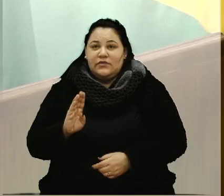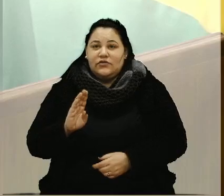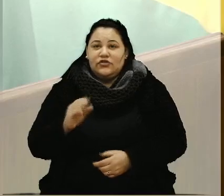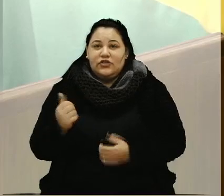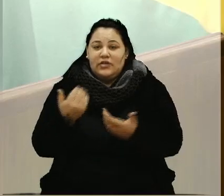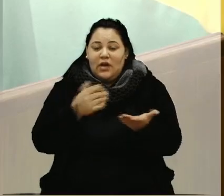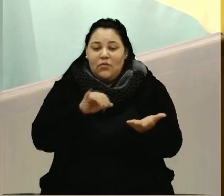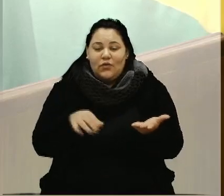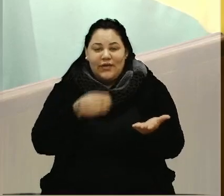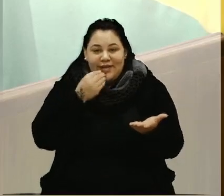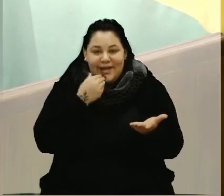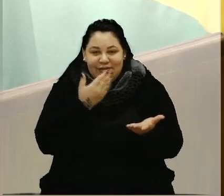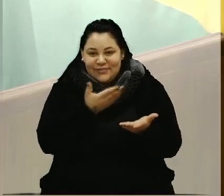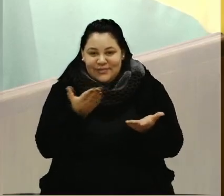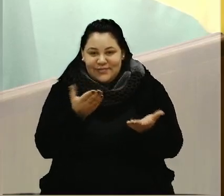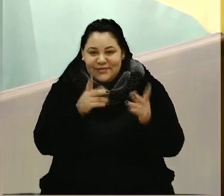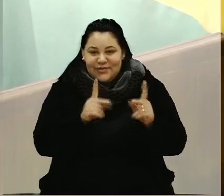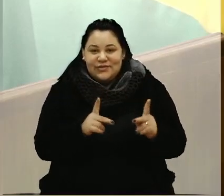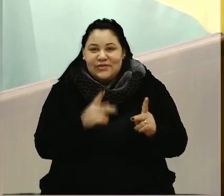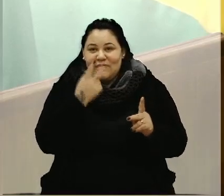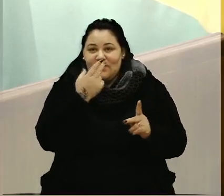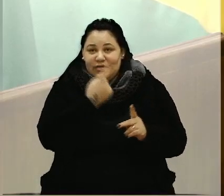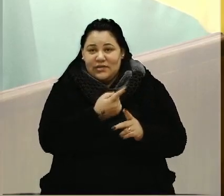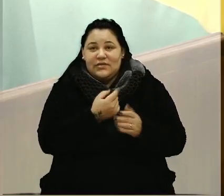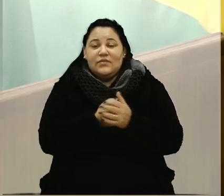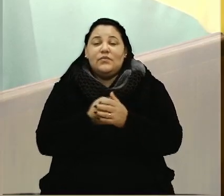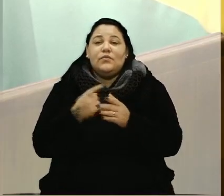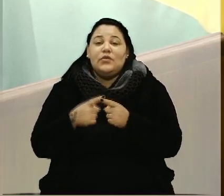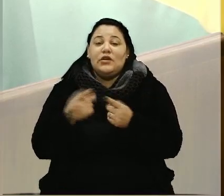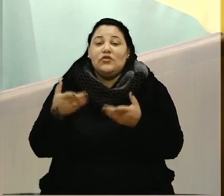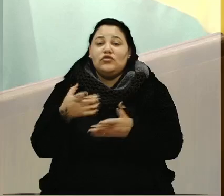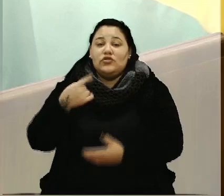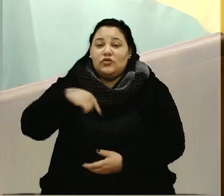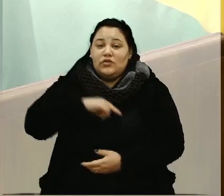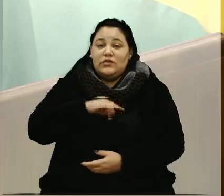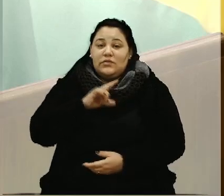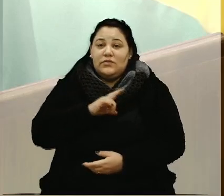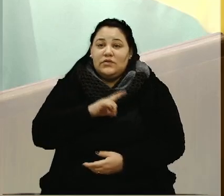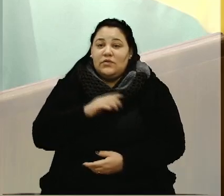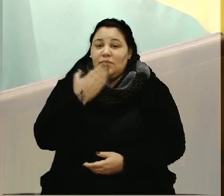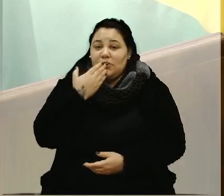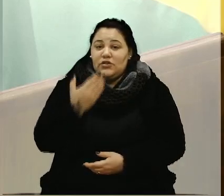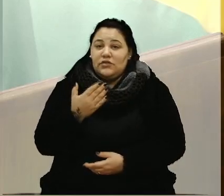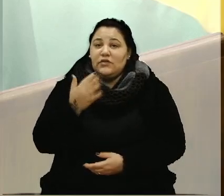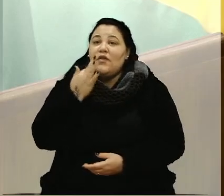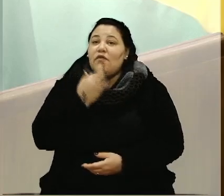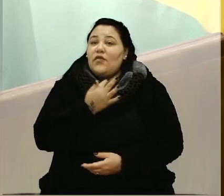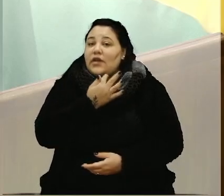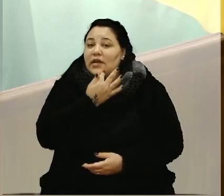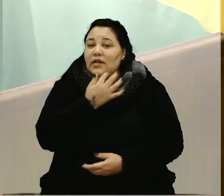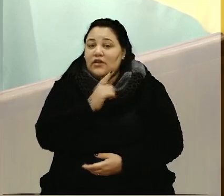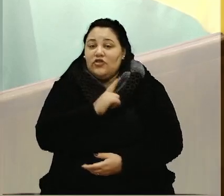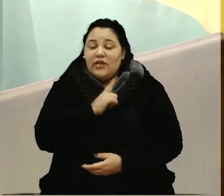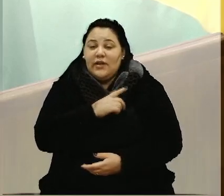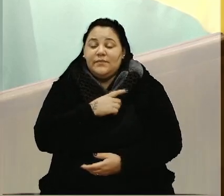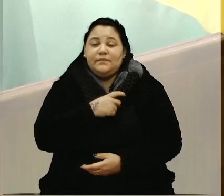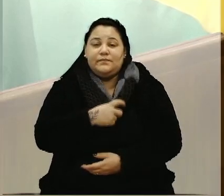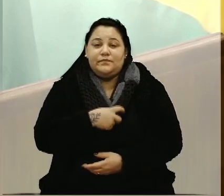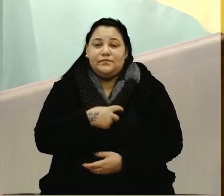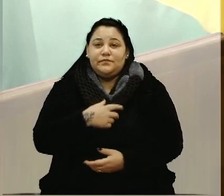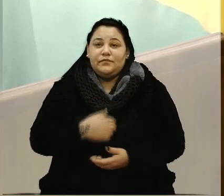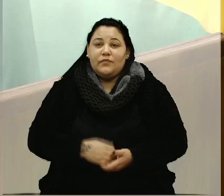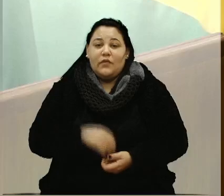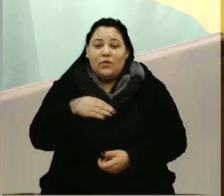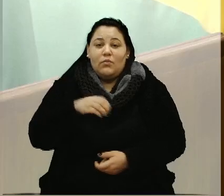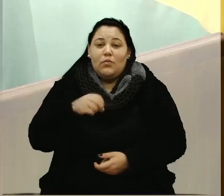esse. Até porque aqui hoje nós temos a reivindicação da Forqueta, nós temos o Monteiro, o